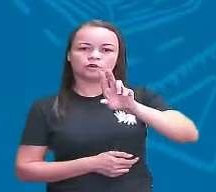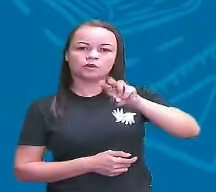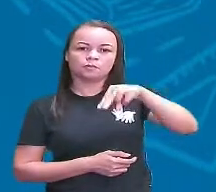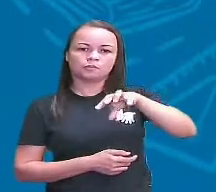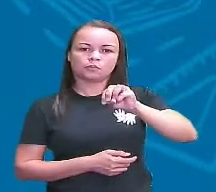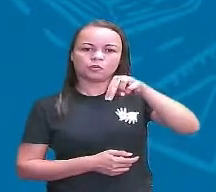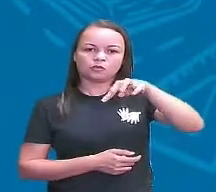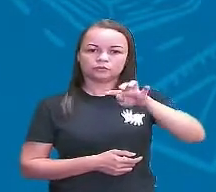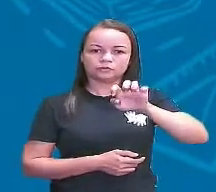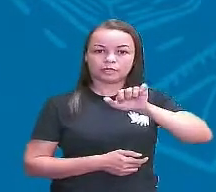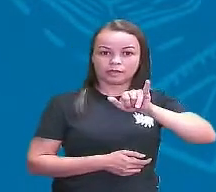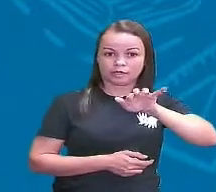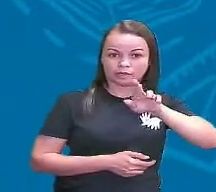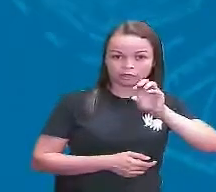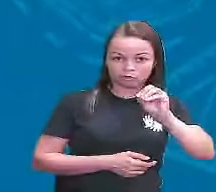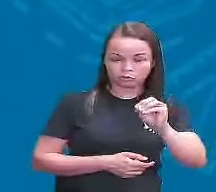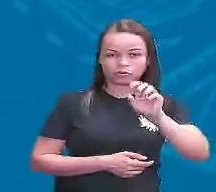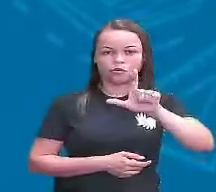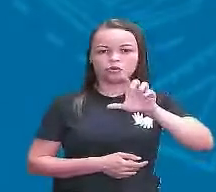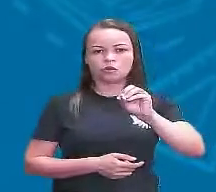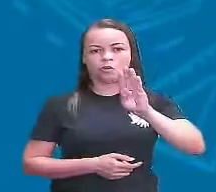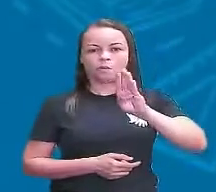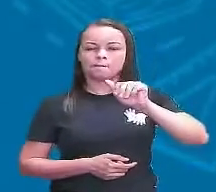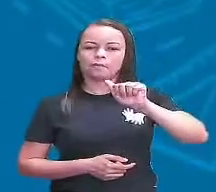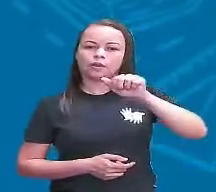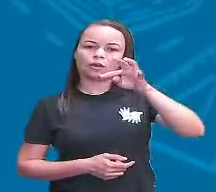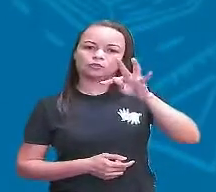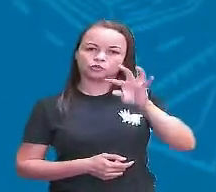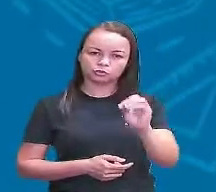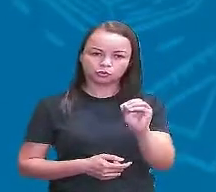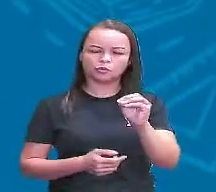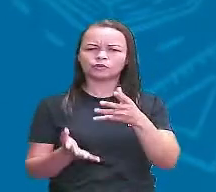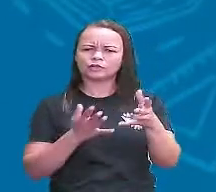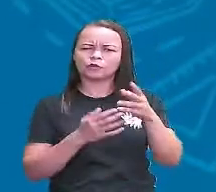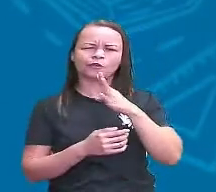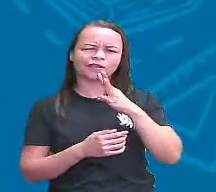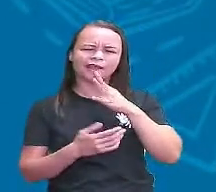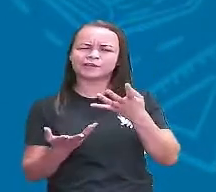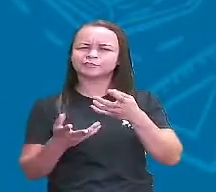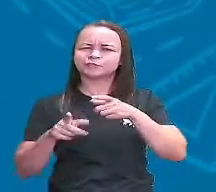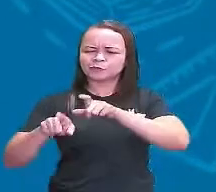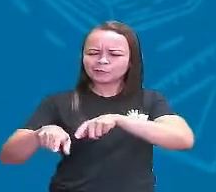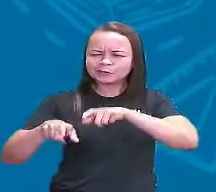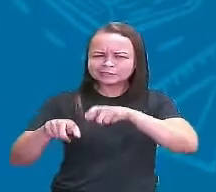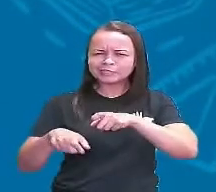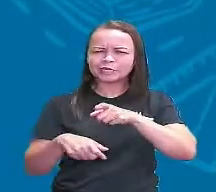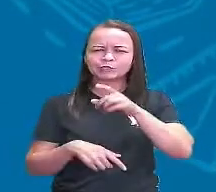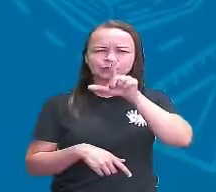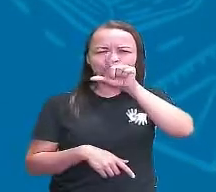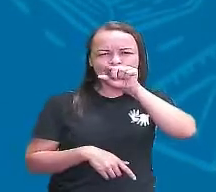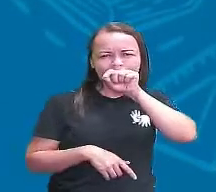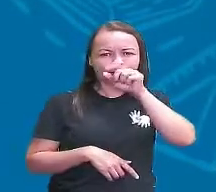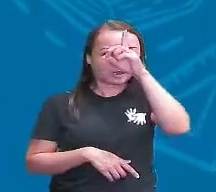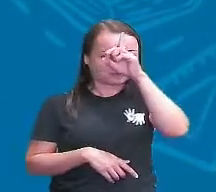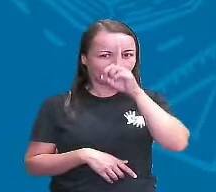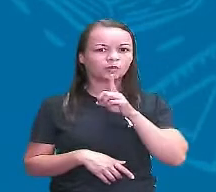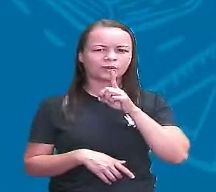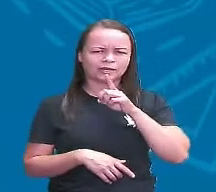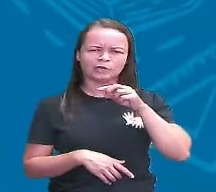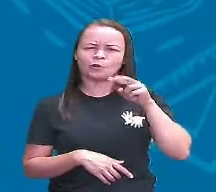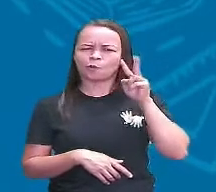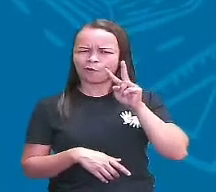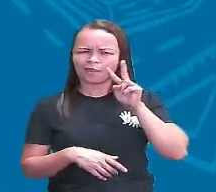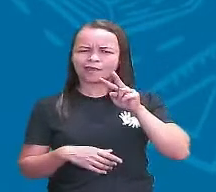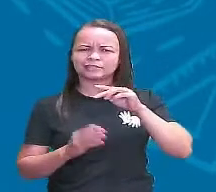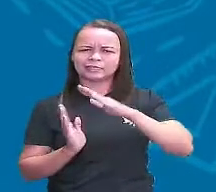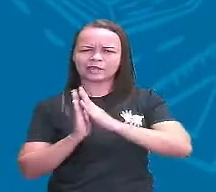muito conhecido, né? Que é a Emília, a boneca de pano. Então, esse autor do Sítio do Pica-Pau Amarelo se